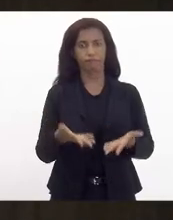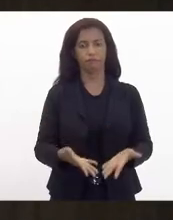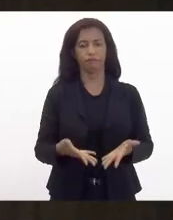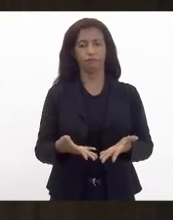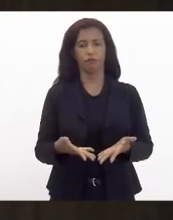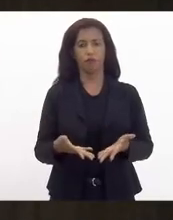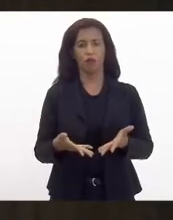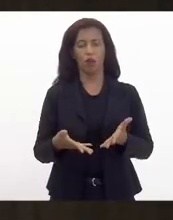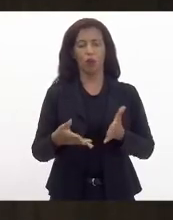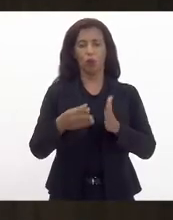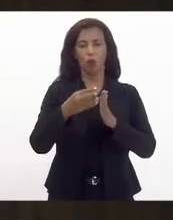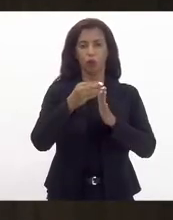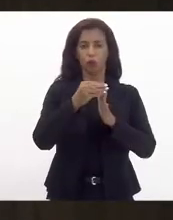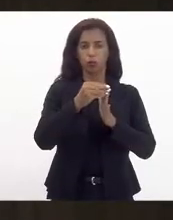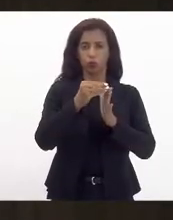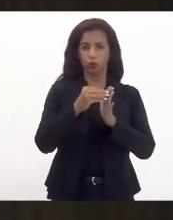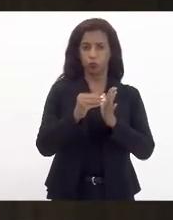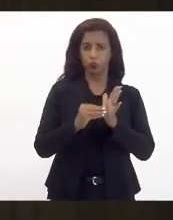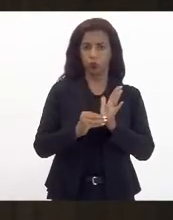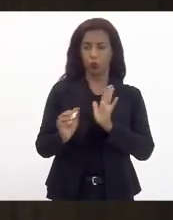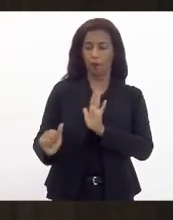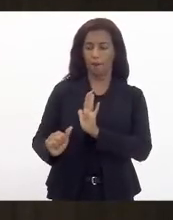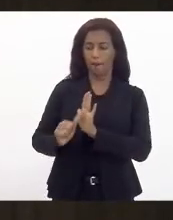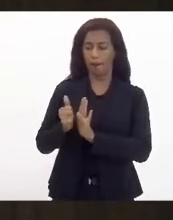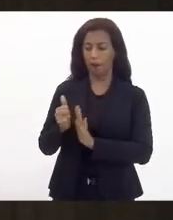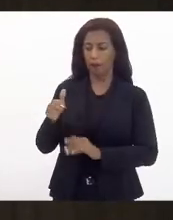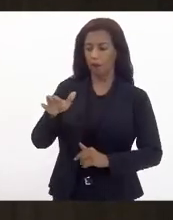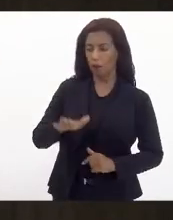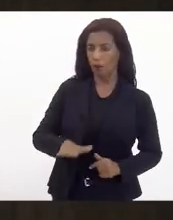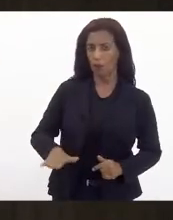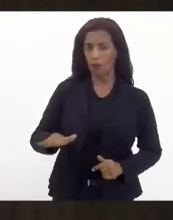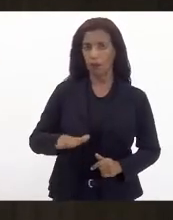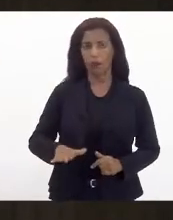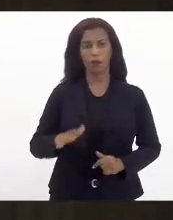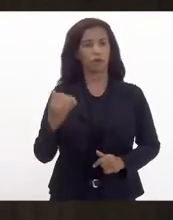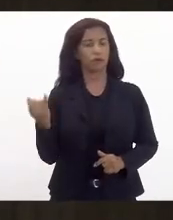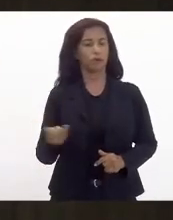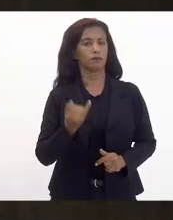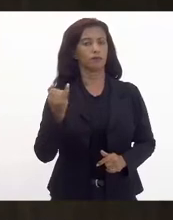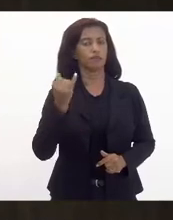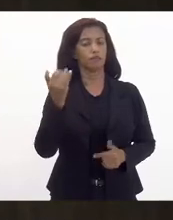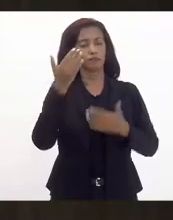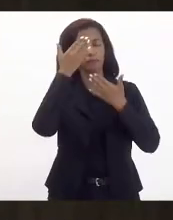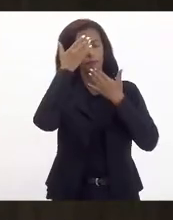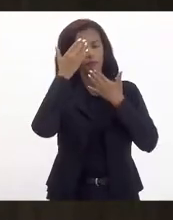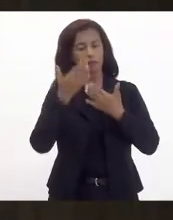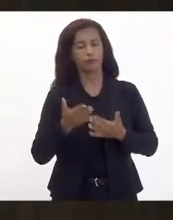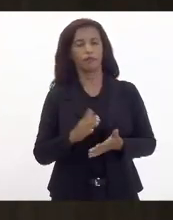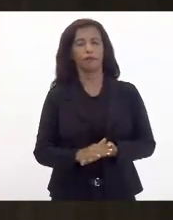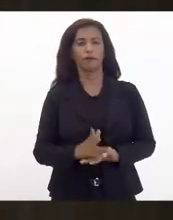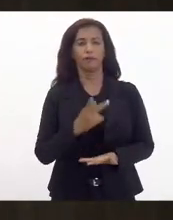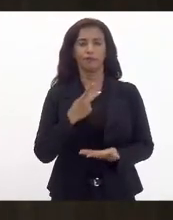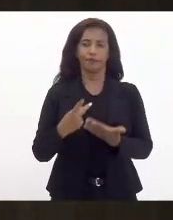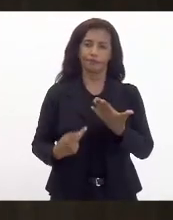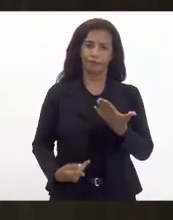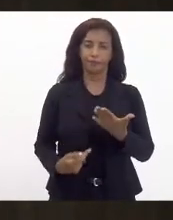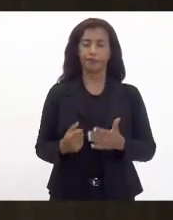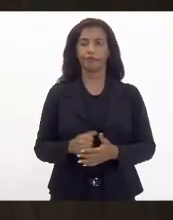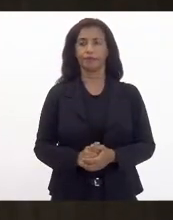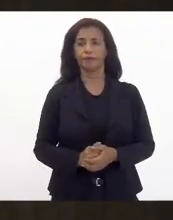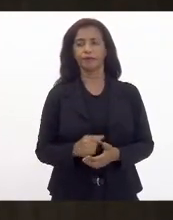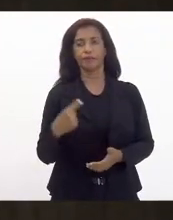uma conceituação sobre a primeira infância que é fundamental então quero agradecer a senhora presidenta